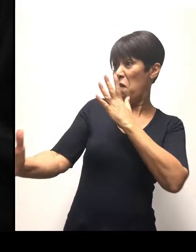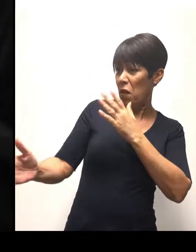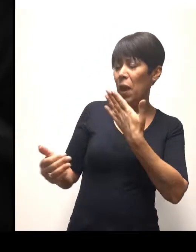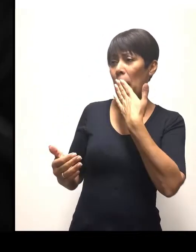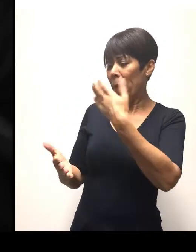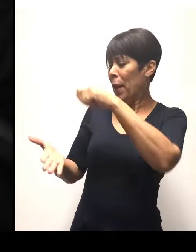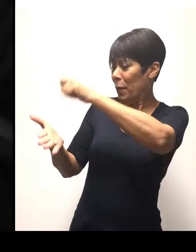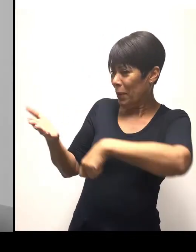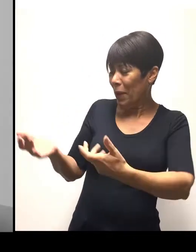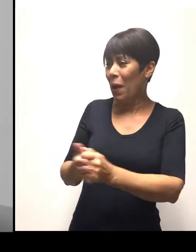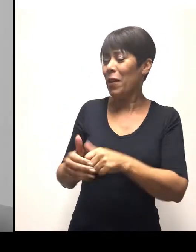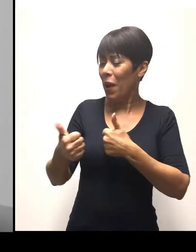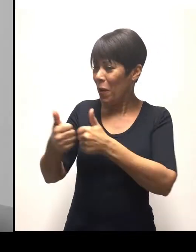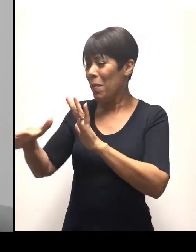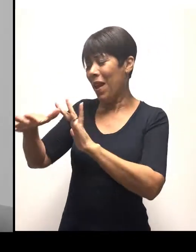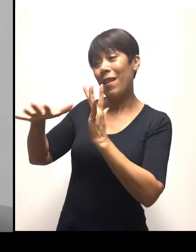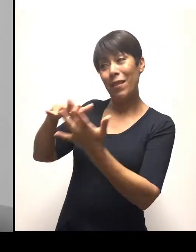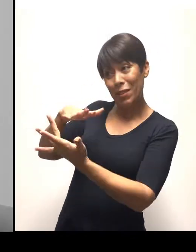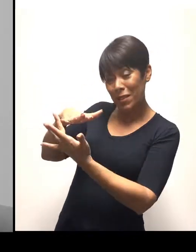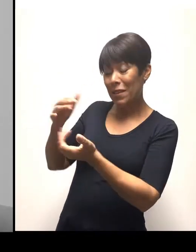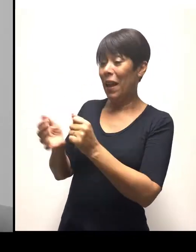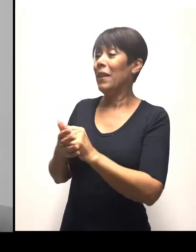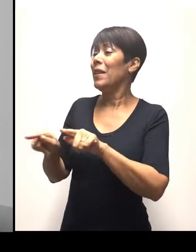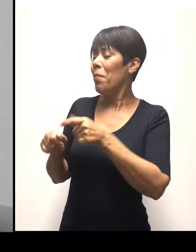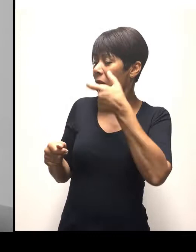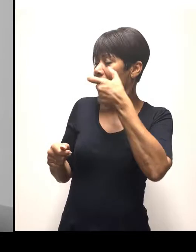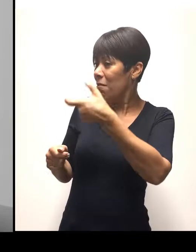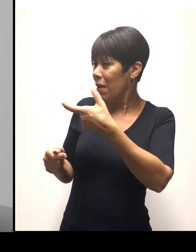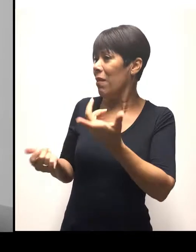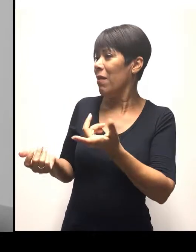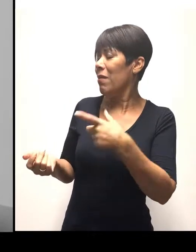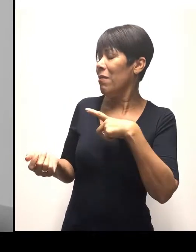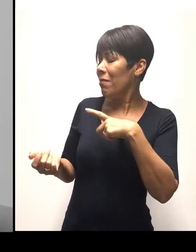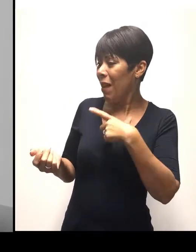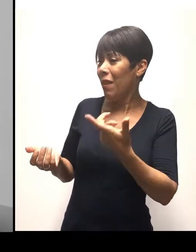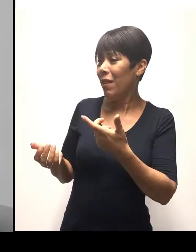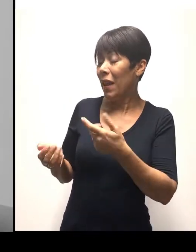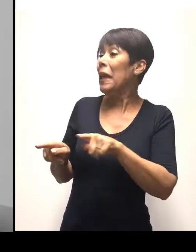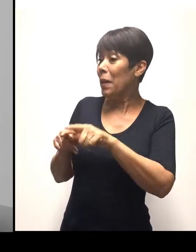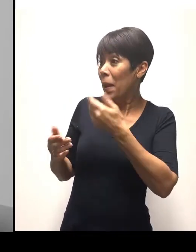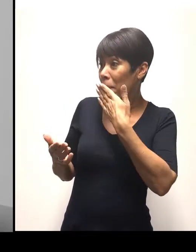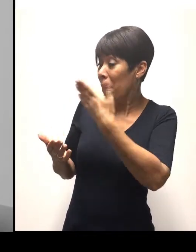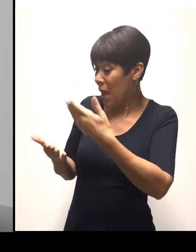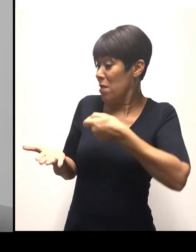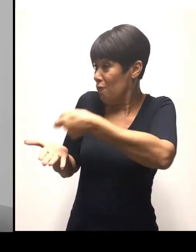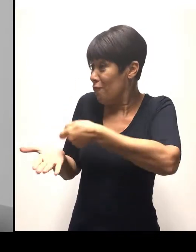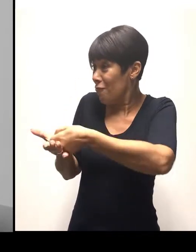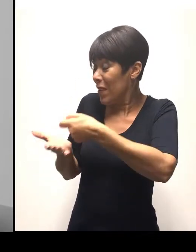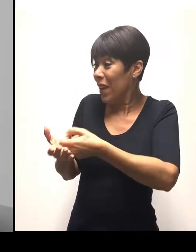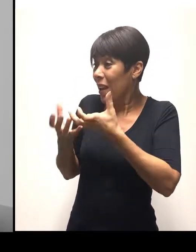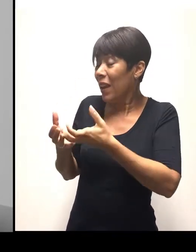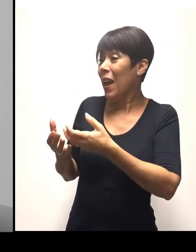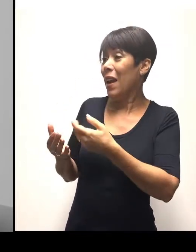autógrafo, isso. Que te acompanha nas redes sociais e que está interessado, enfim, que inclusive cobra, né? Que tem esses livros